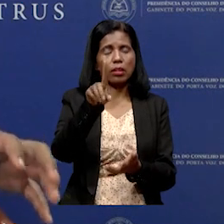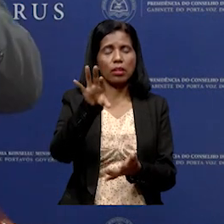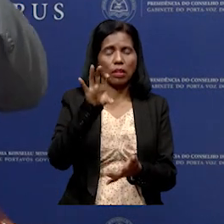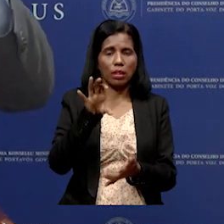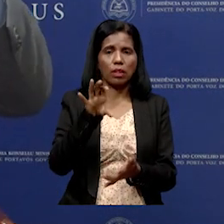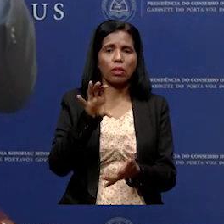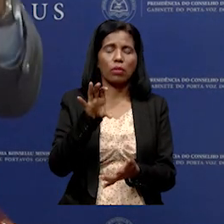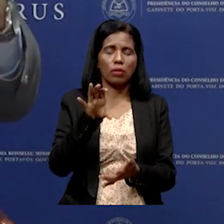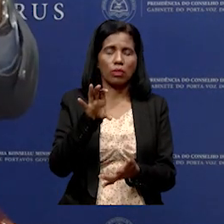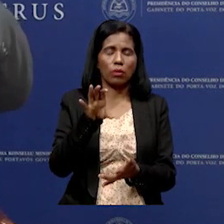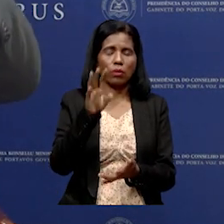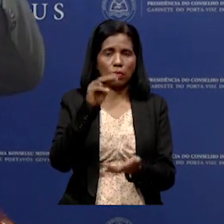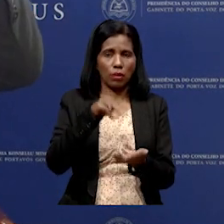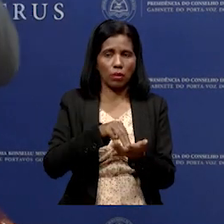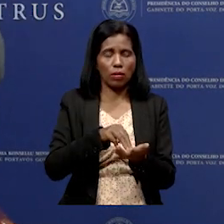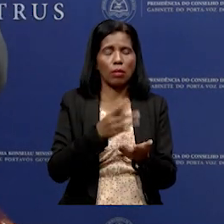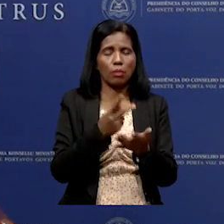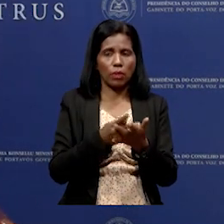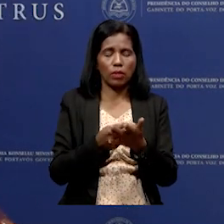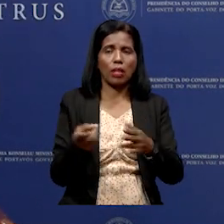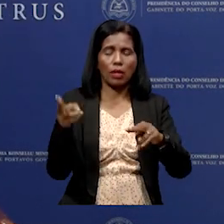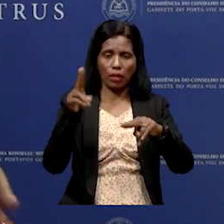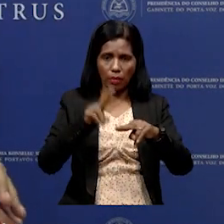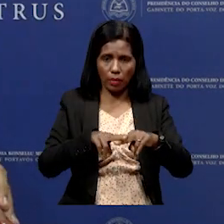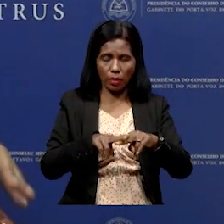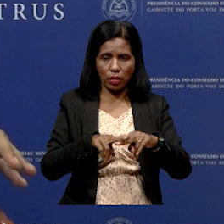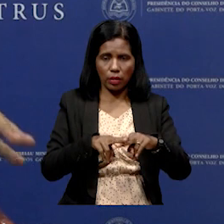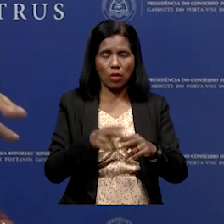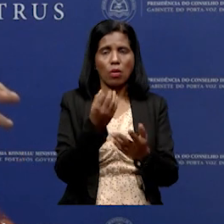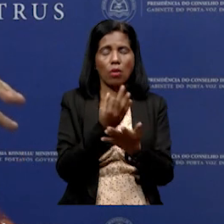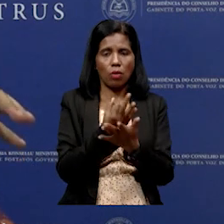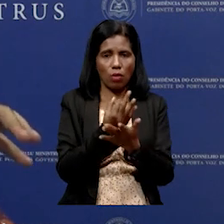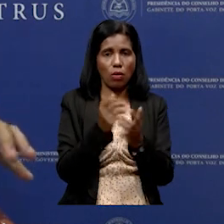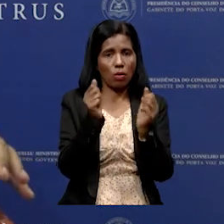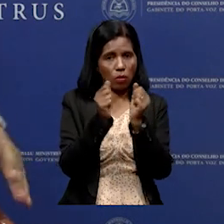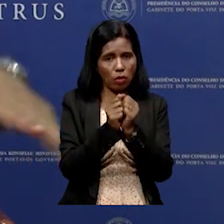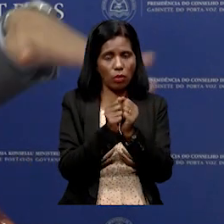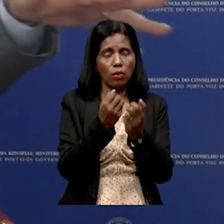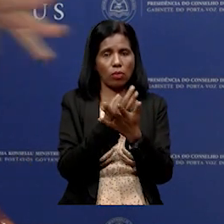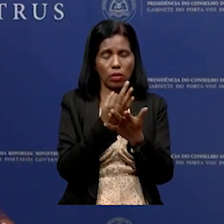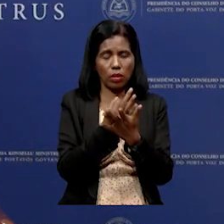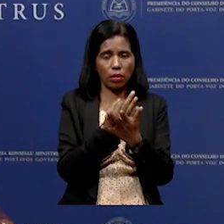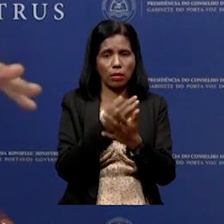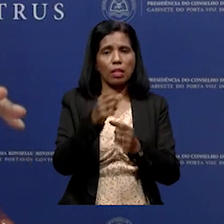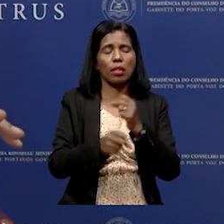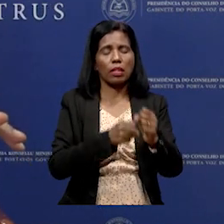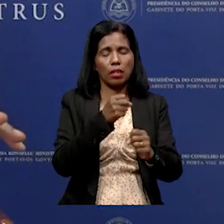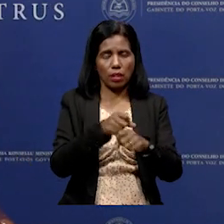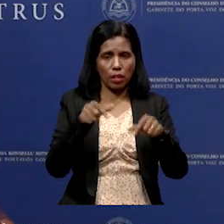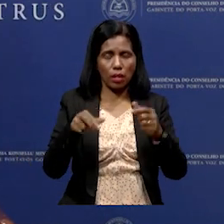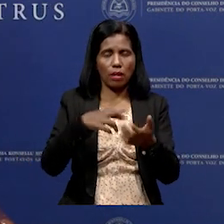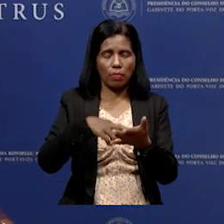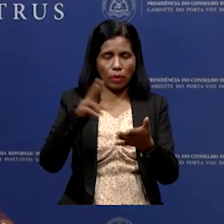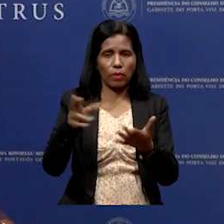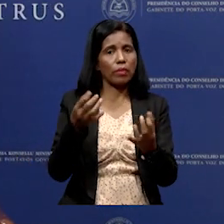1.129.000.000, né? Proposta adicional, se aumenta tanto, plus tanto, o orçamento de Bemaca, tina nenian, aprovado tiana.